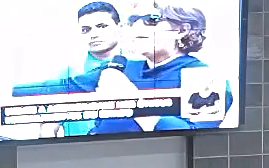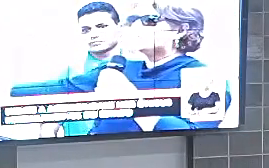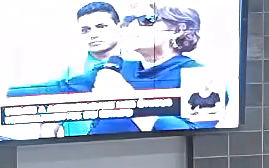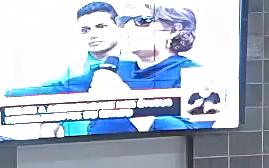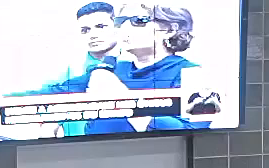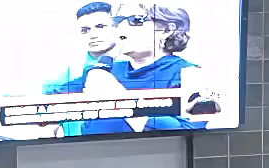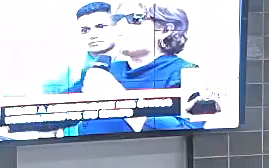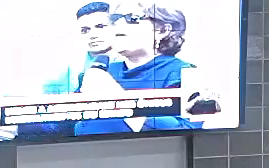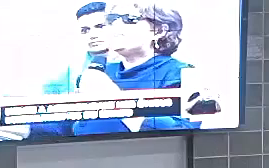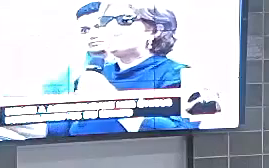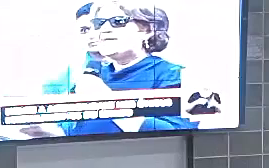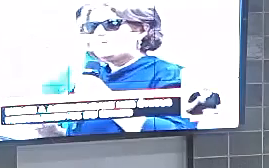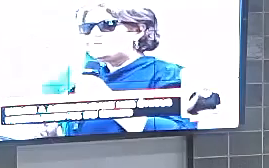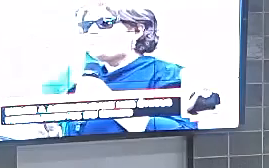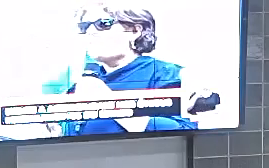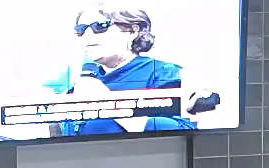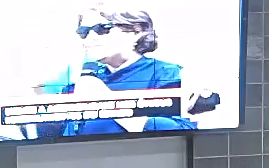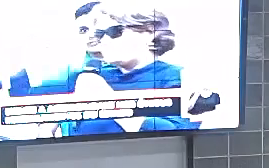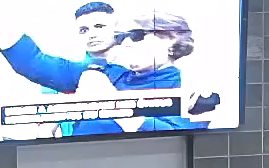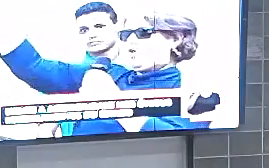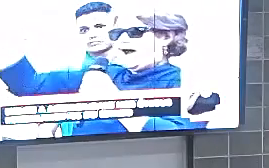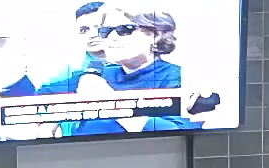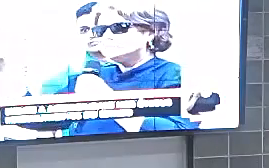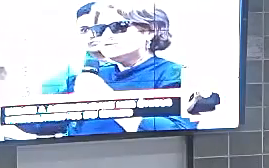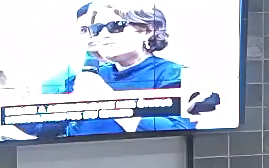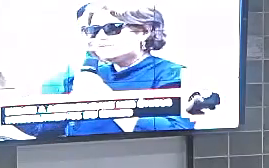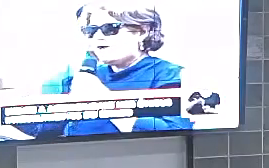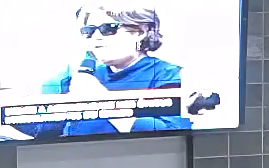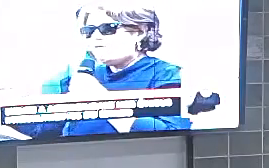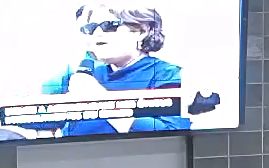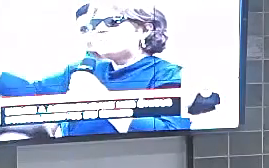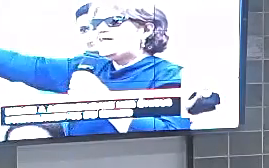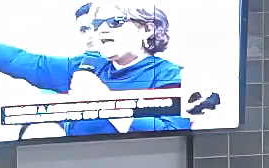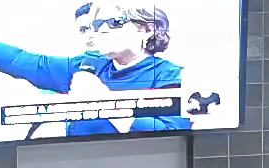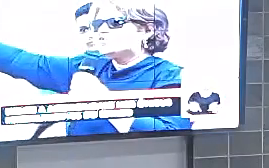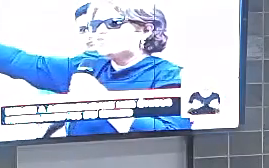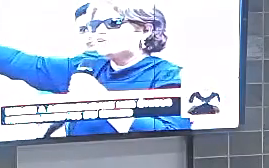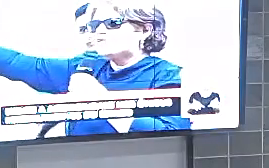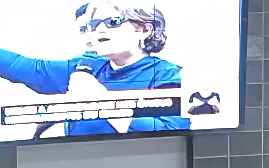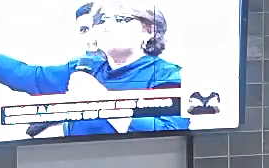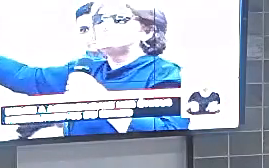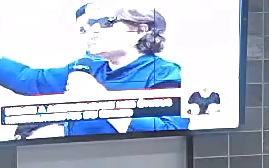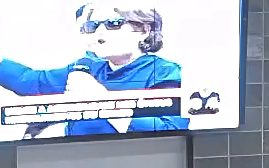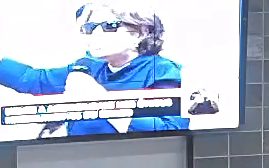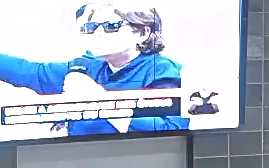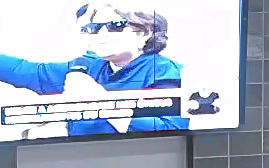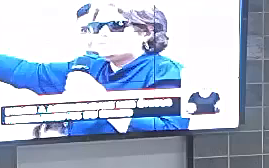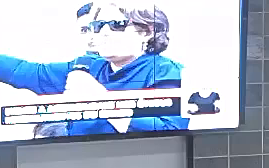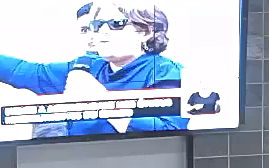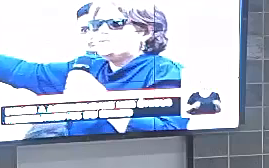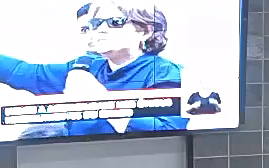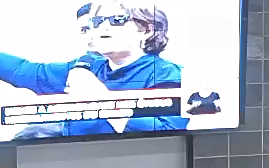1 m de altura Alguém tem que pegar na minha poupança e me empurrar entendeu vai lá pro Senor ver a usou todo mundo passava na minha poupança e